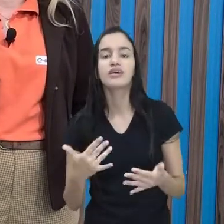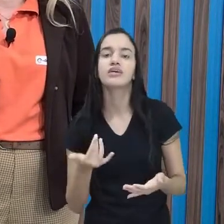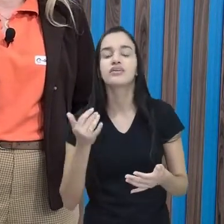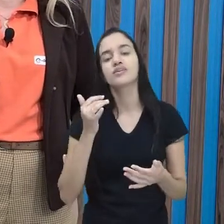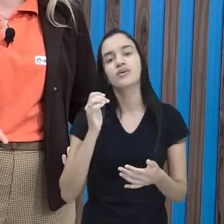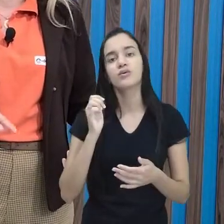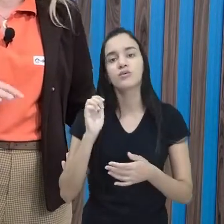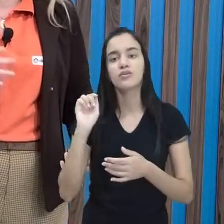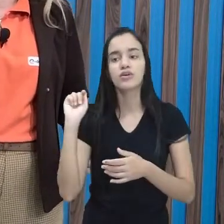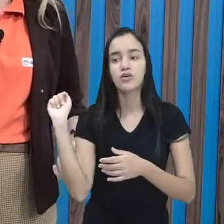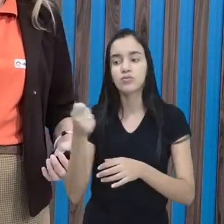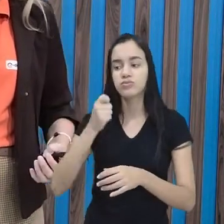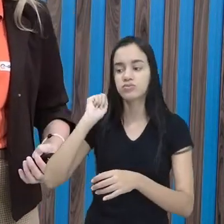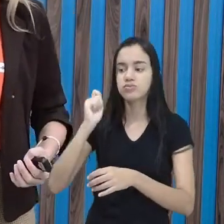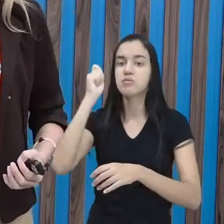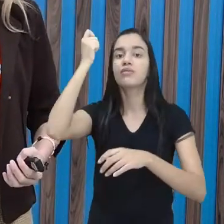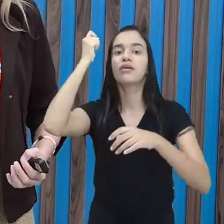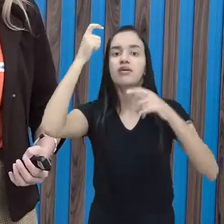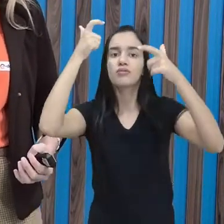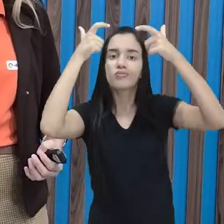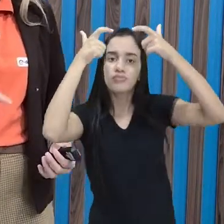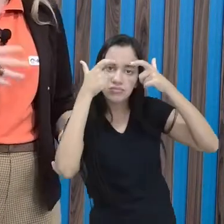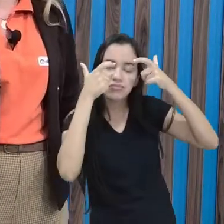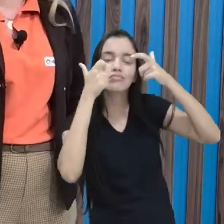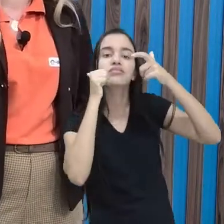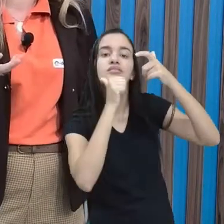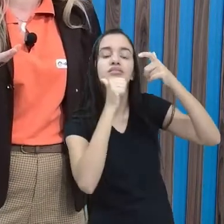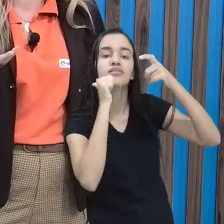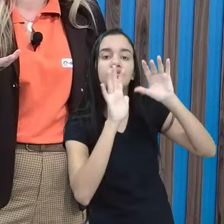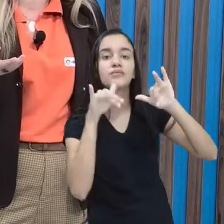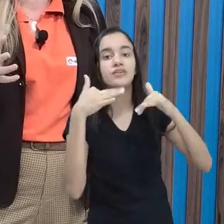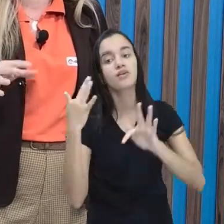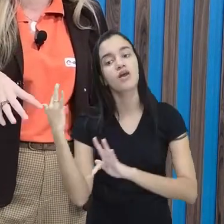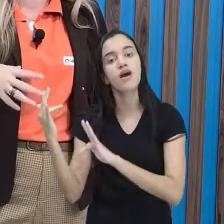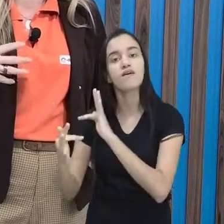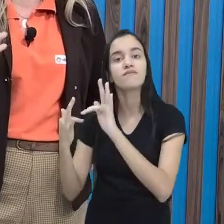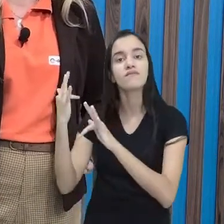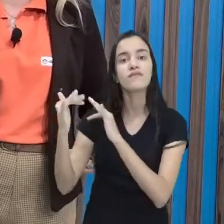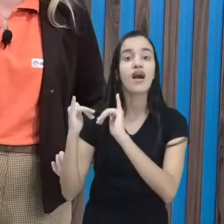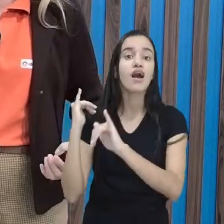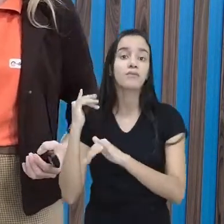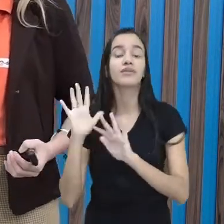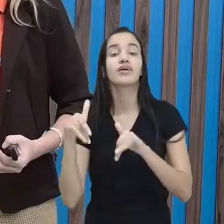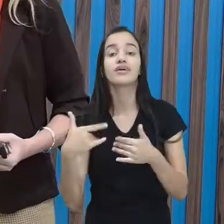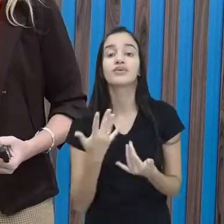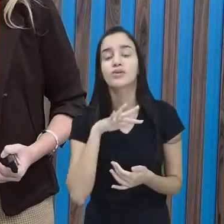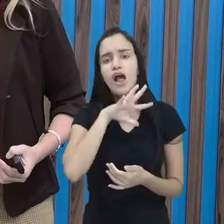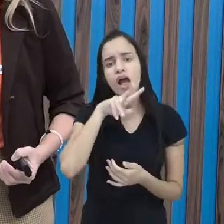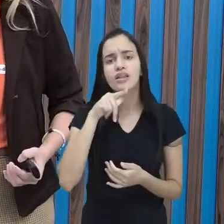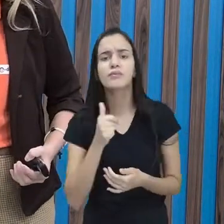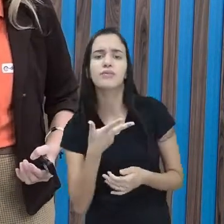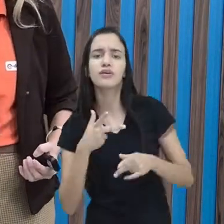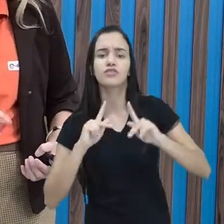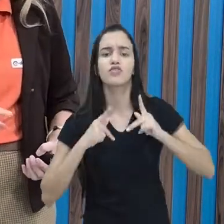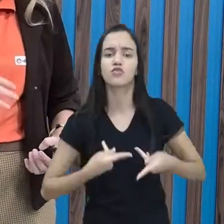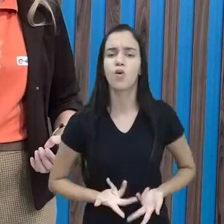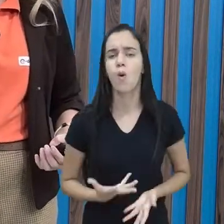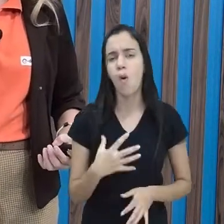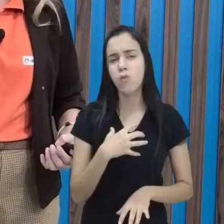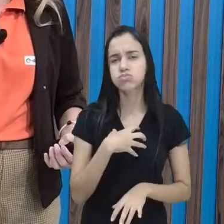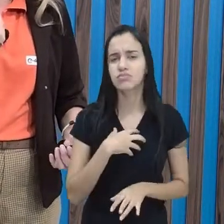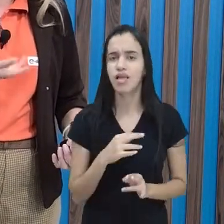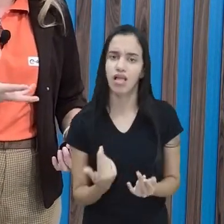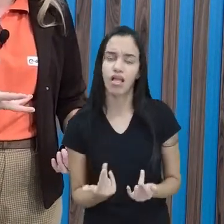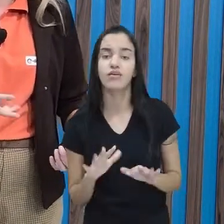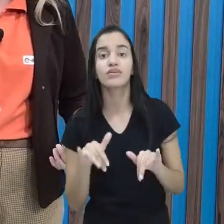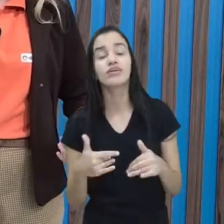contos de fadas encontramos príncipes e princesas. Nas fábulas encontramos animais que agem como seres humanos. Nos